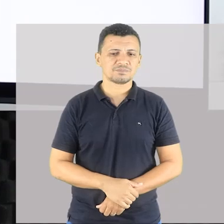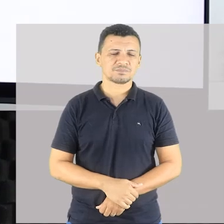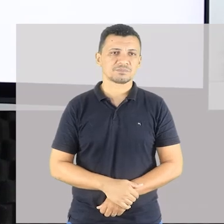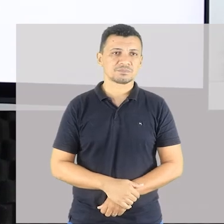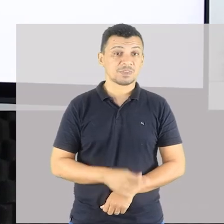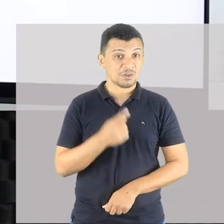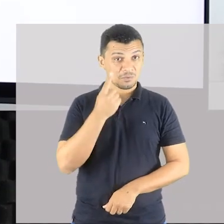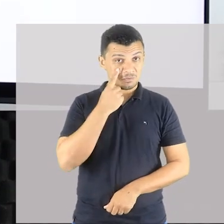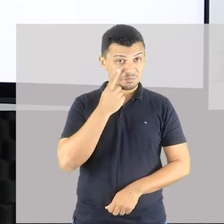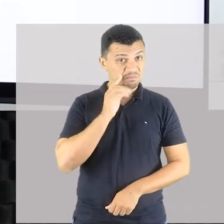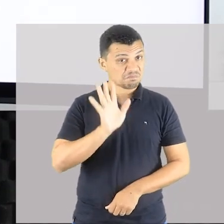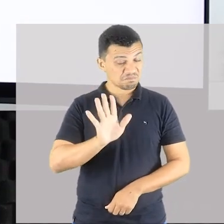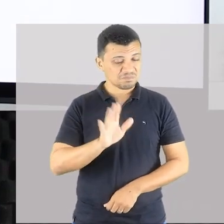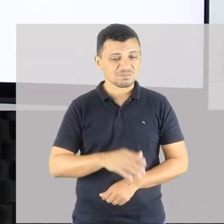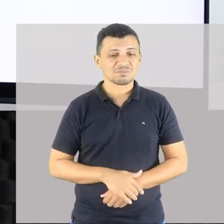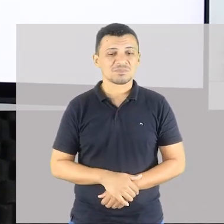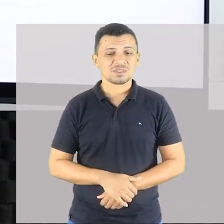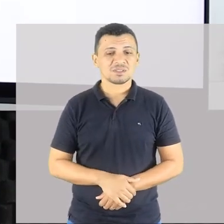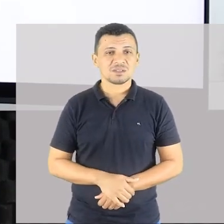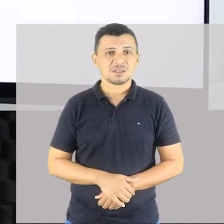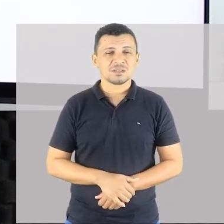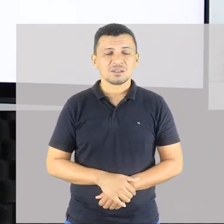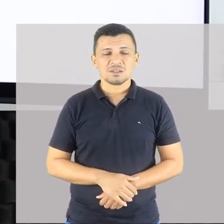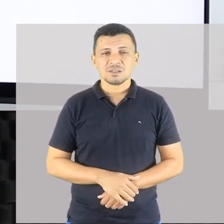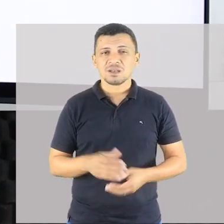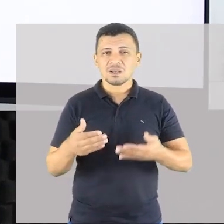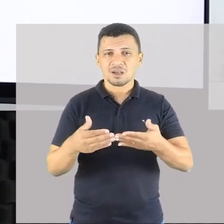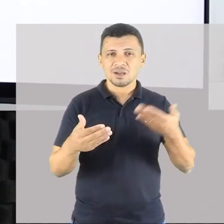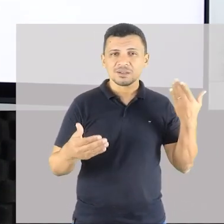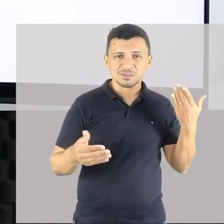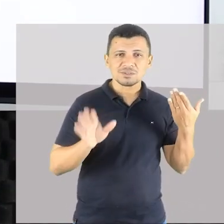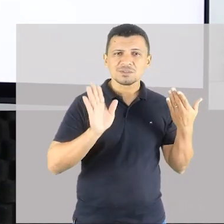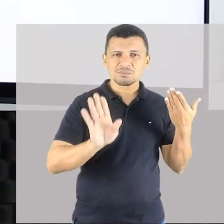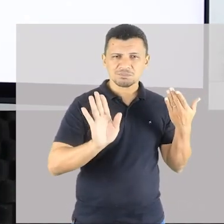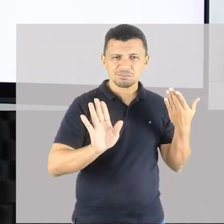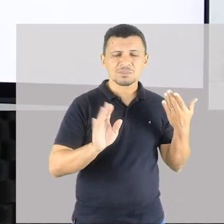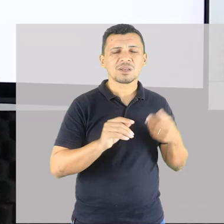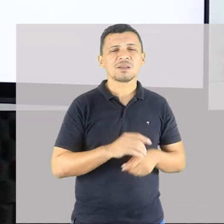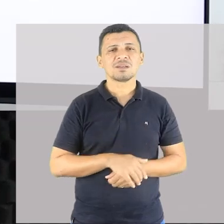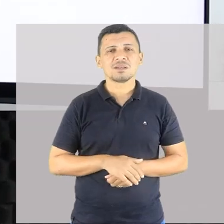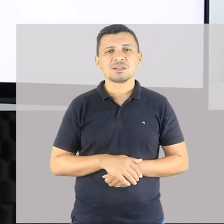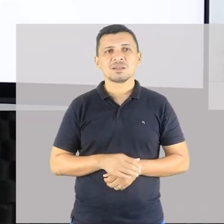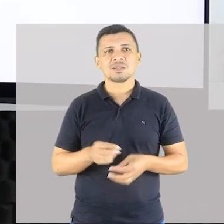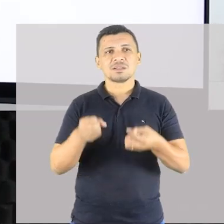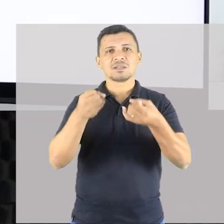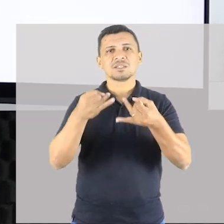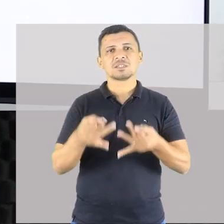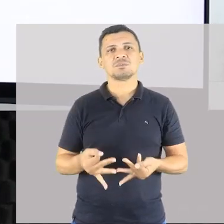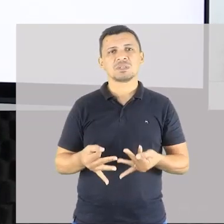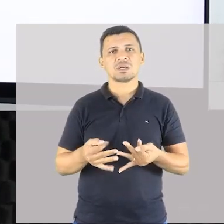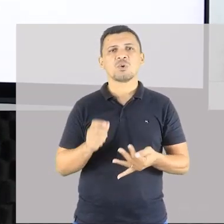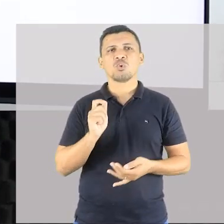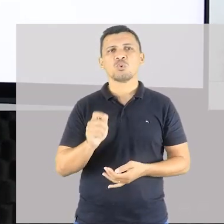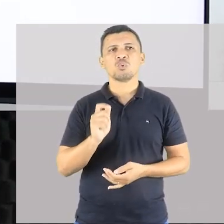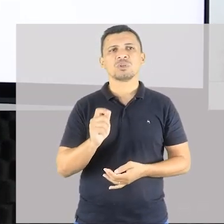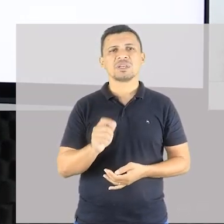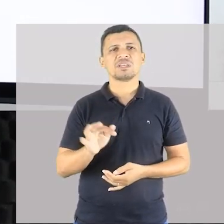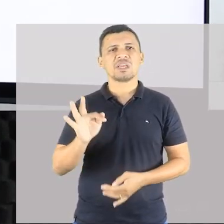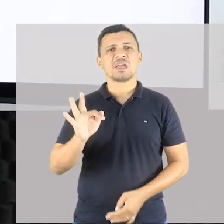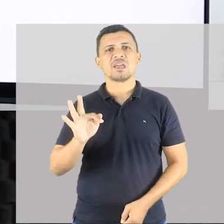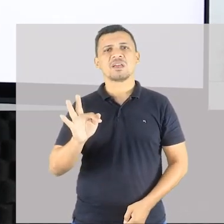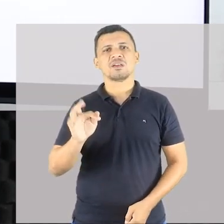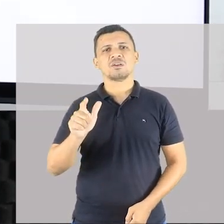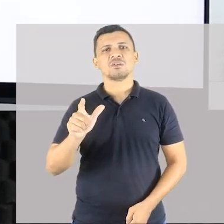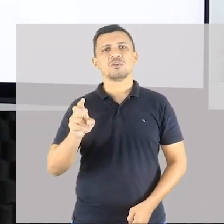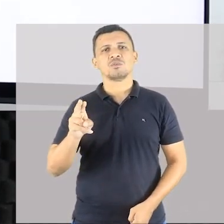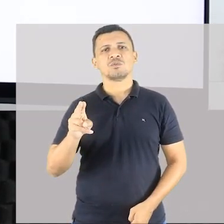no que vai dar. Antes da gente entender, eu tenho que explicar o que essa grandeza é. O que é